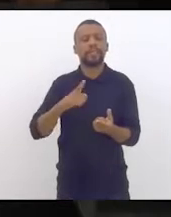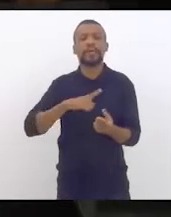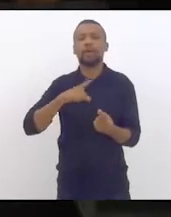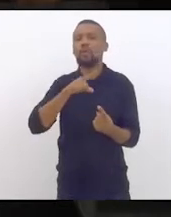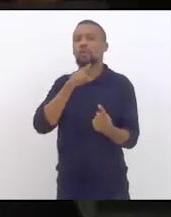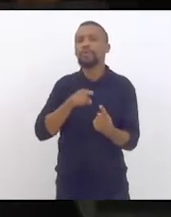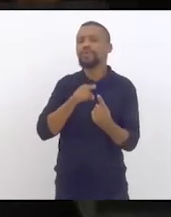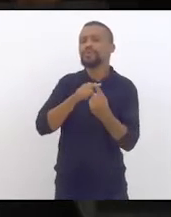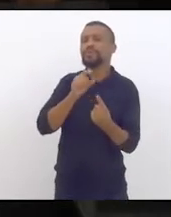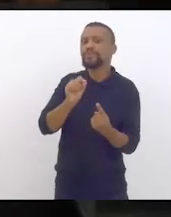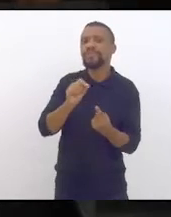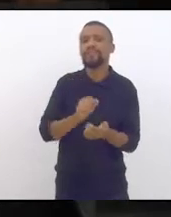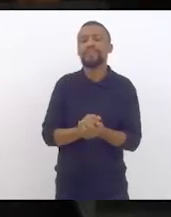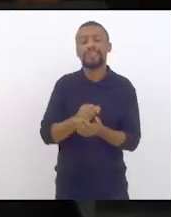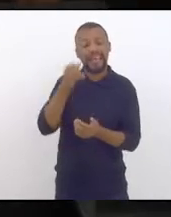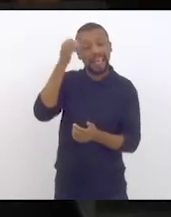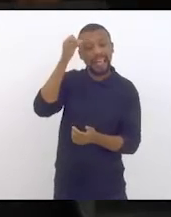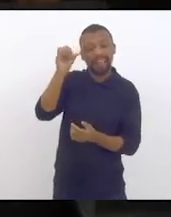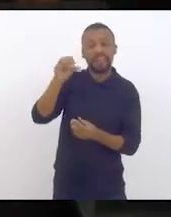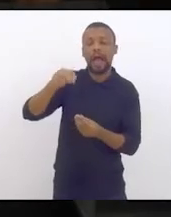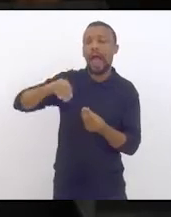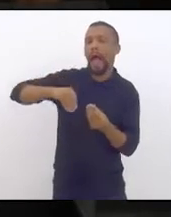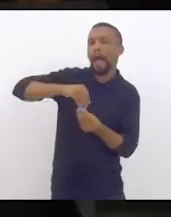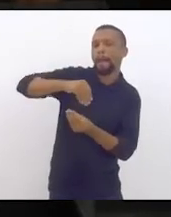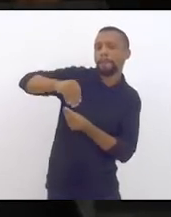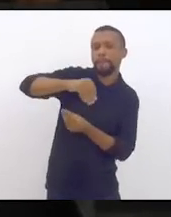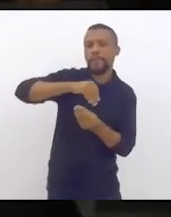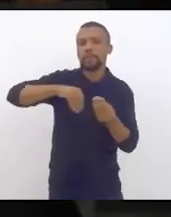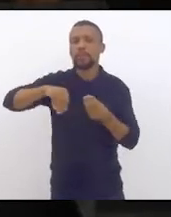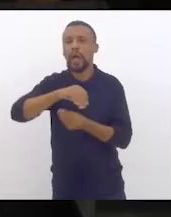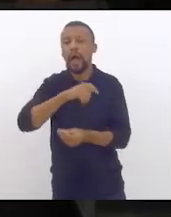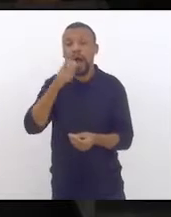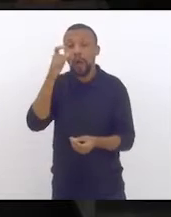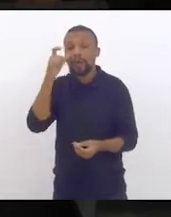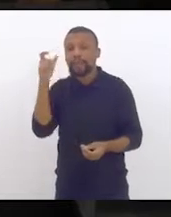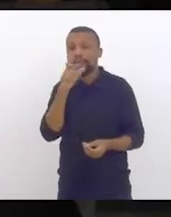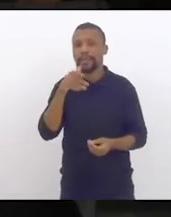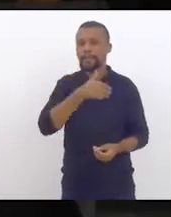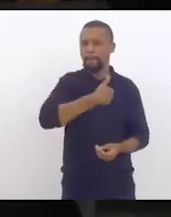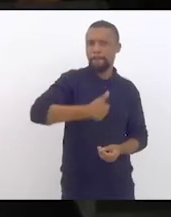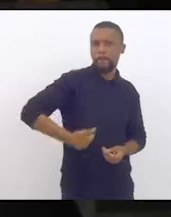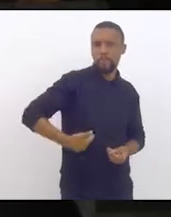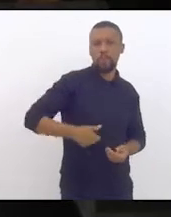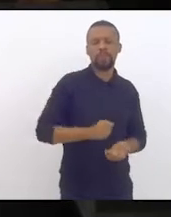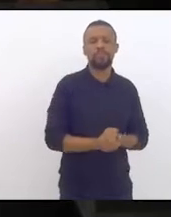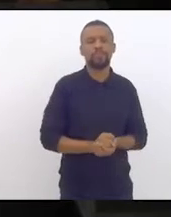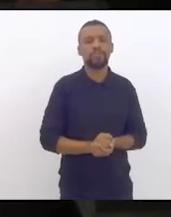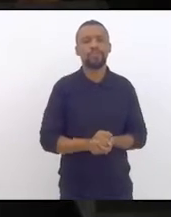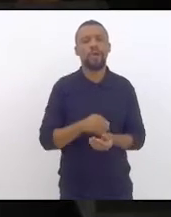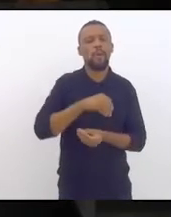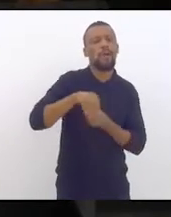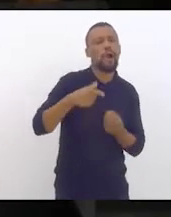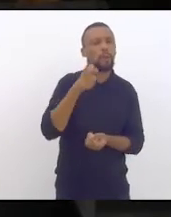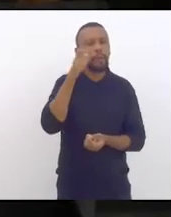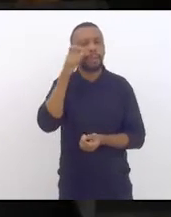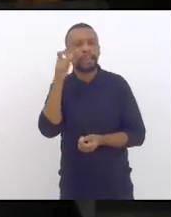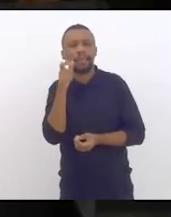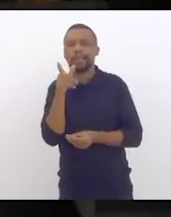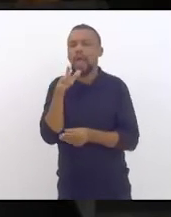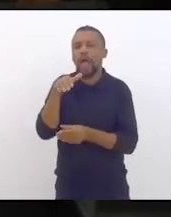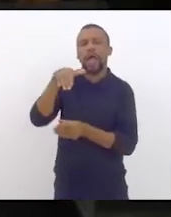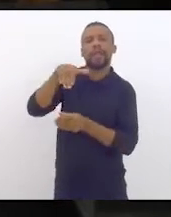de você não misturar o que que é o interesse público com interesse eleitoral